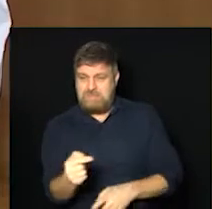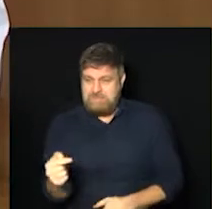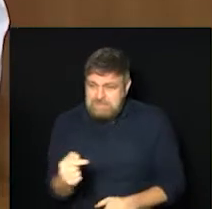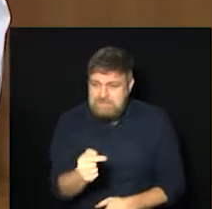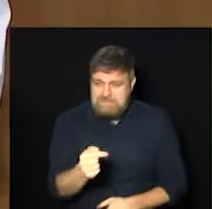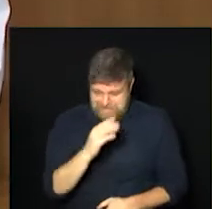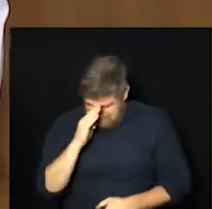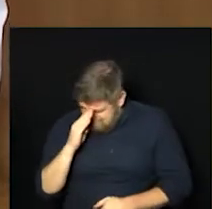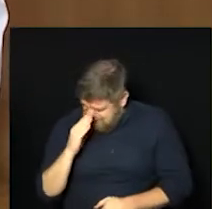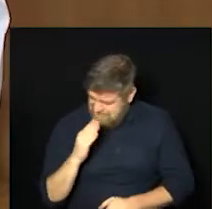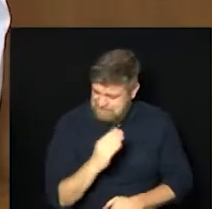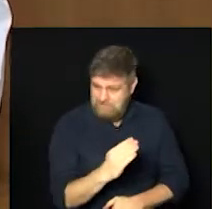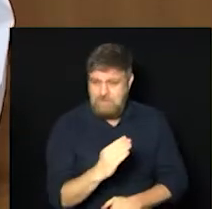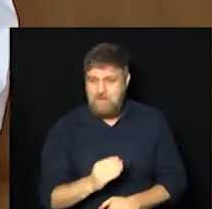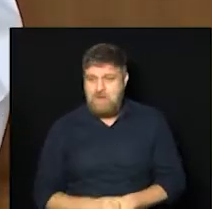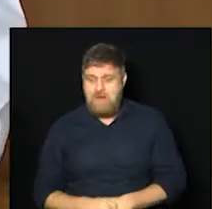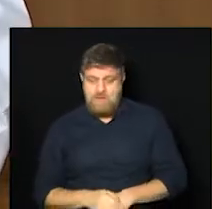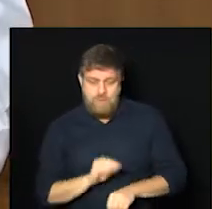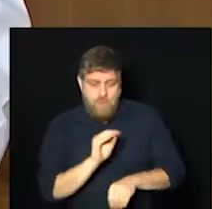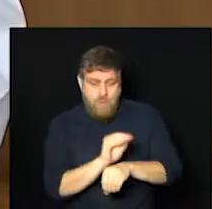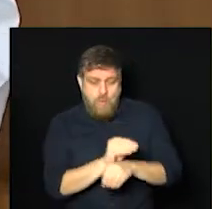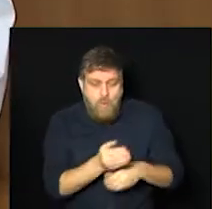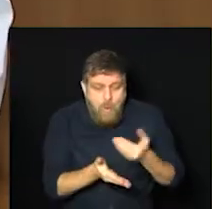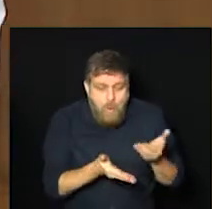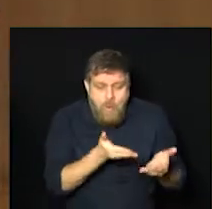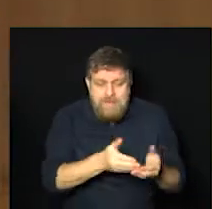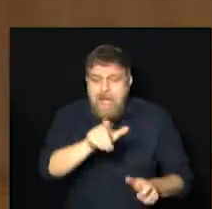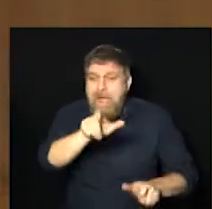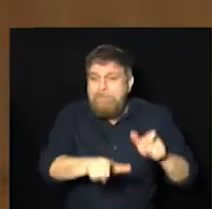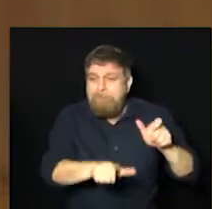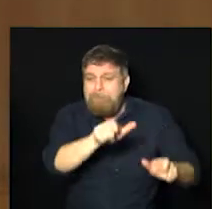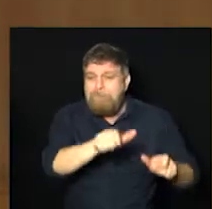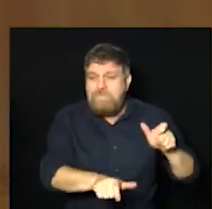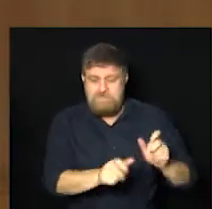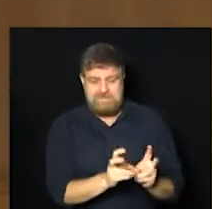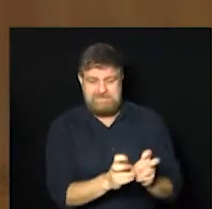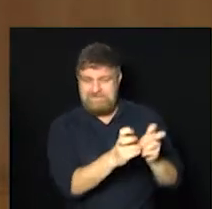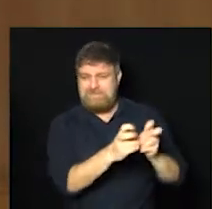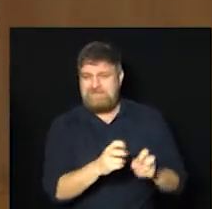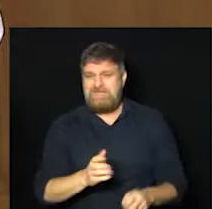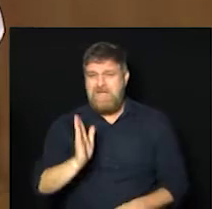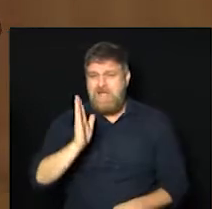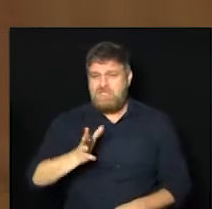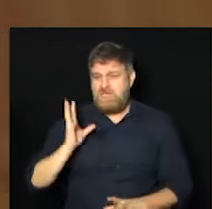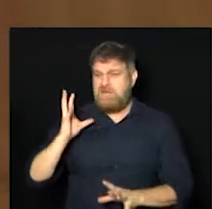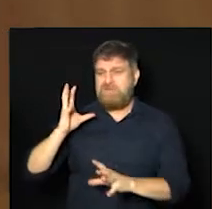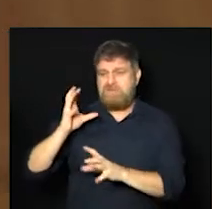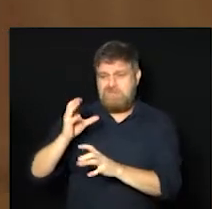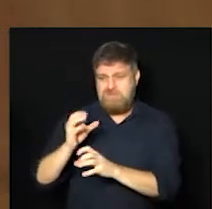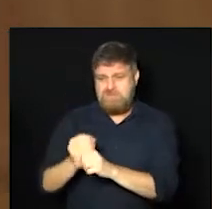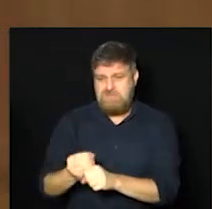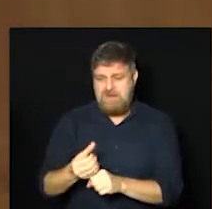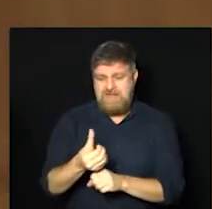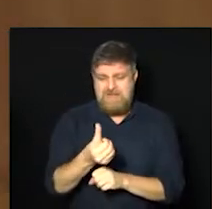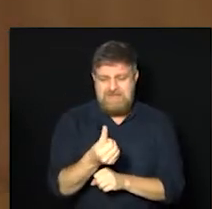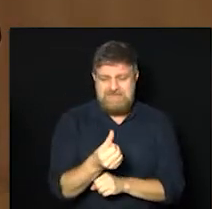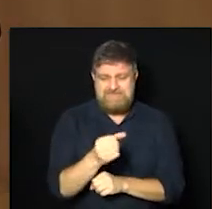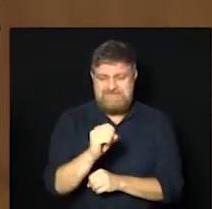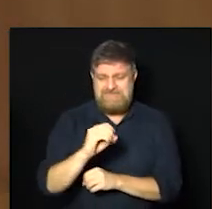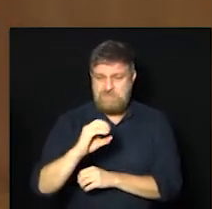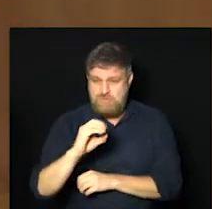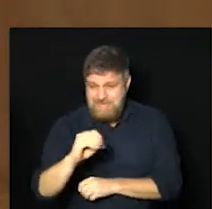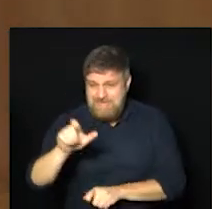o tratamento do câncer. E nós tratamos mais ou menos 680 casos novos todo